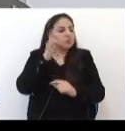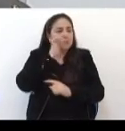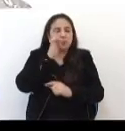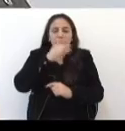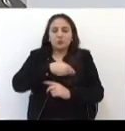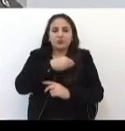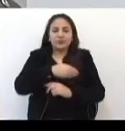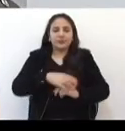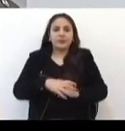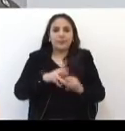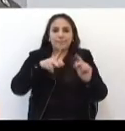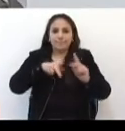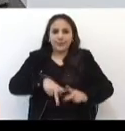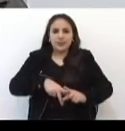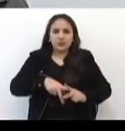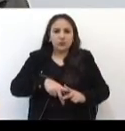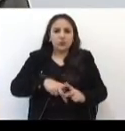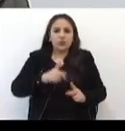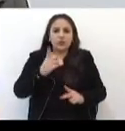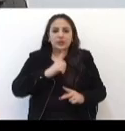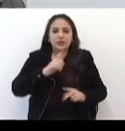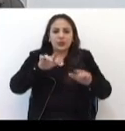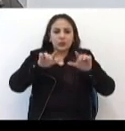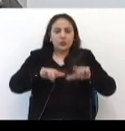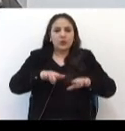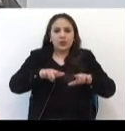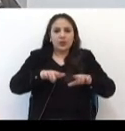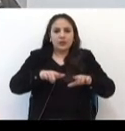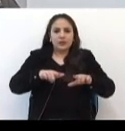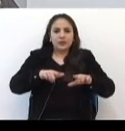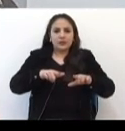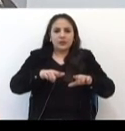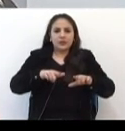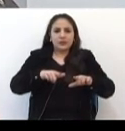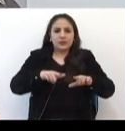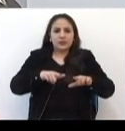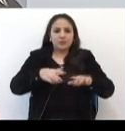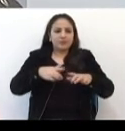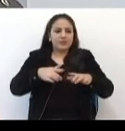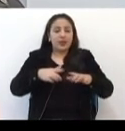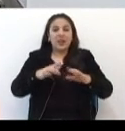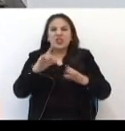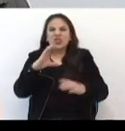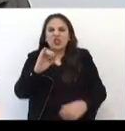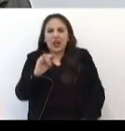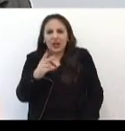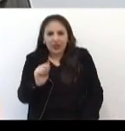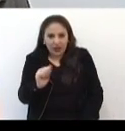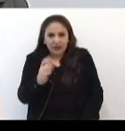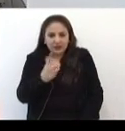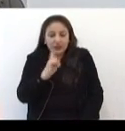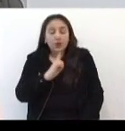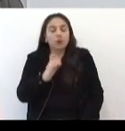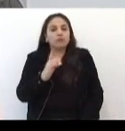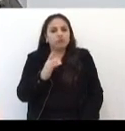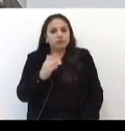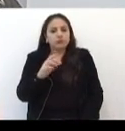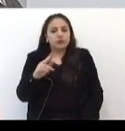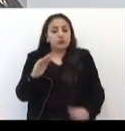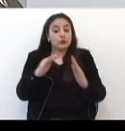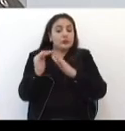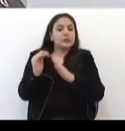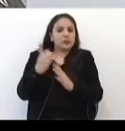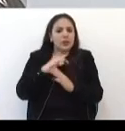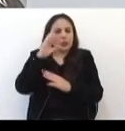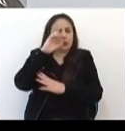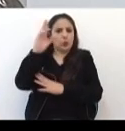lá. Pessoas que adquiriram aquele lugar também para chácaras, já não querem mais, inclusive tem um vizinho que tem uma chácara lá, está